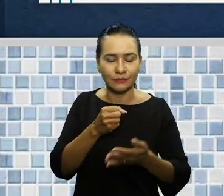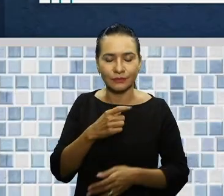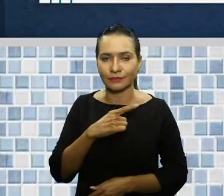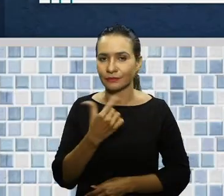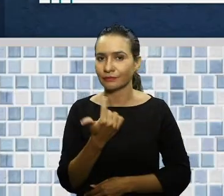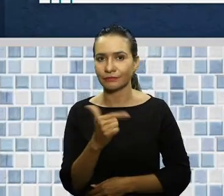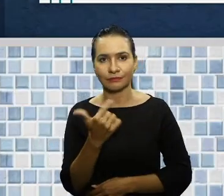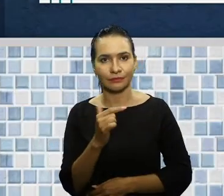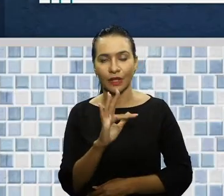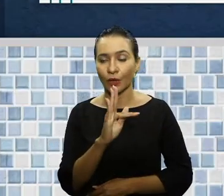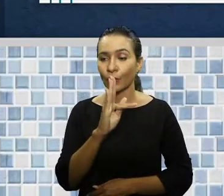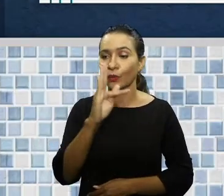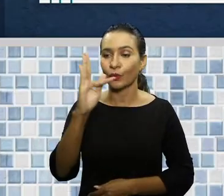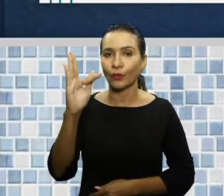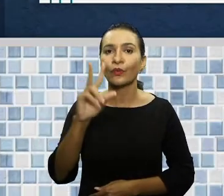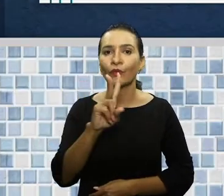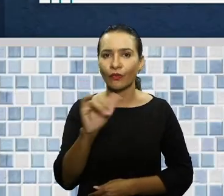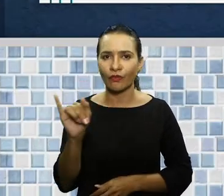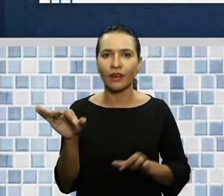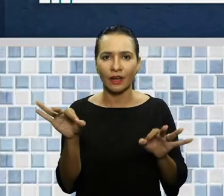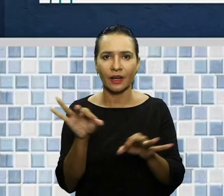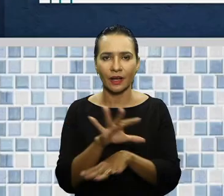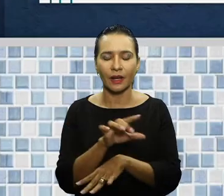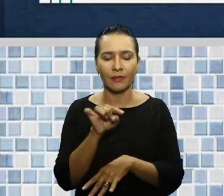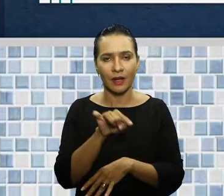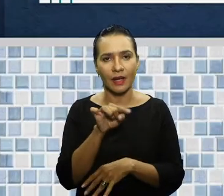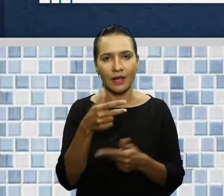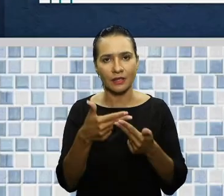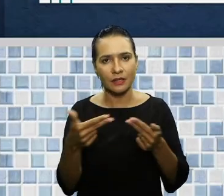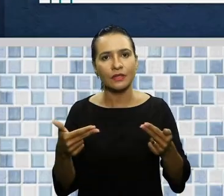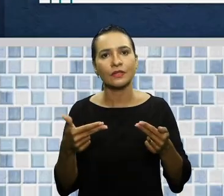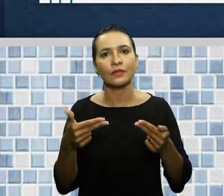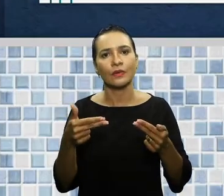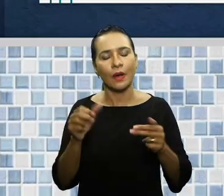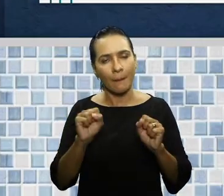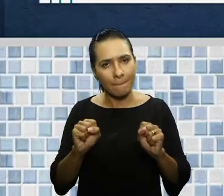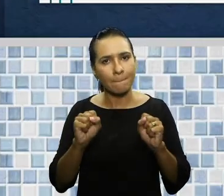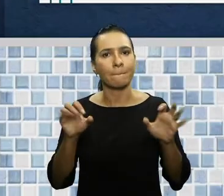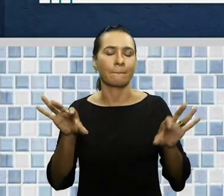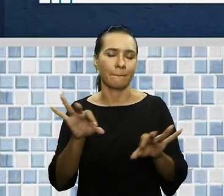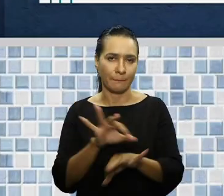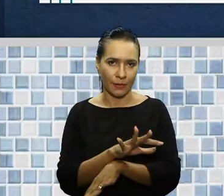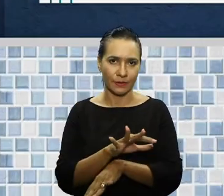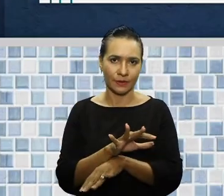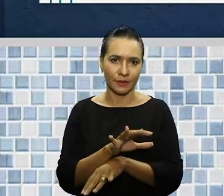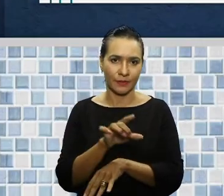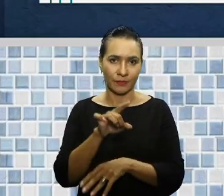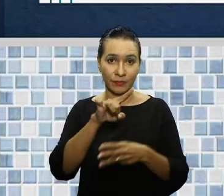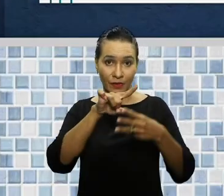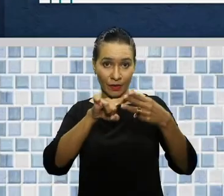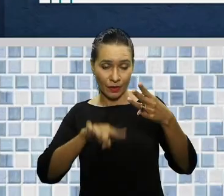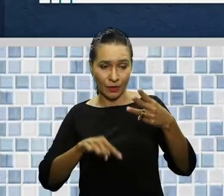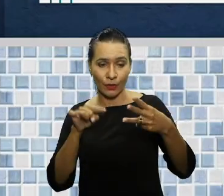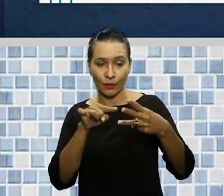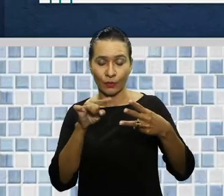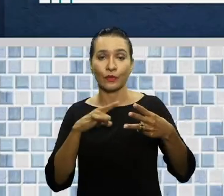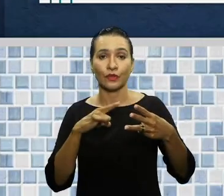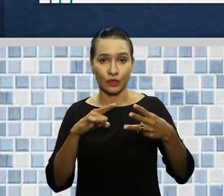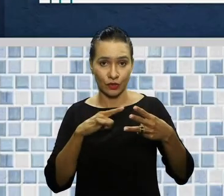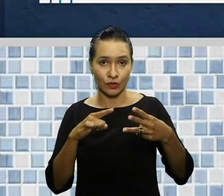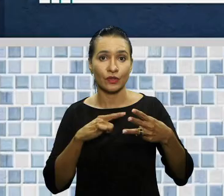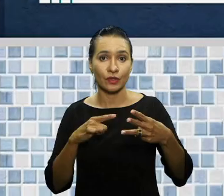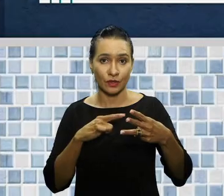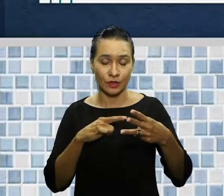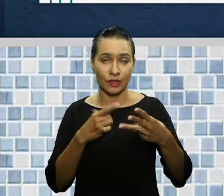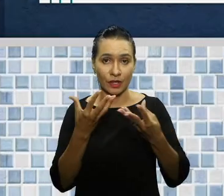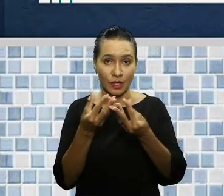gente precise deles no futuro. Então, são recursos que são finitos. Então, além deles trazerem alguns prejuízos